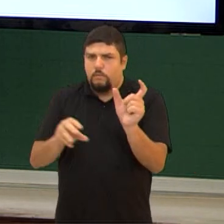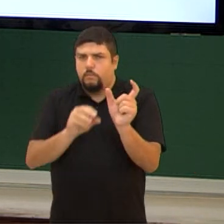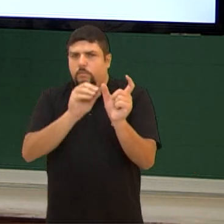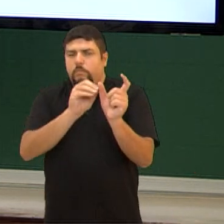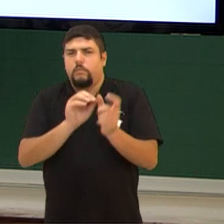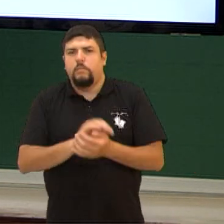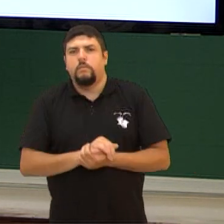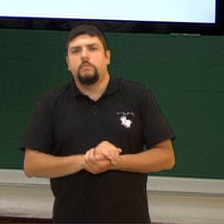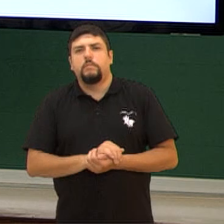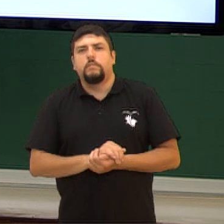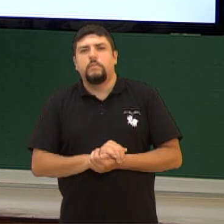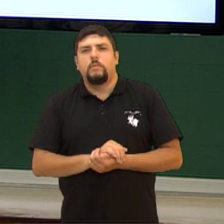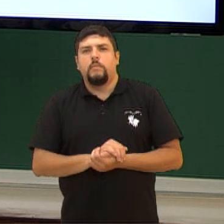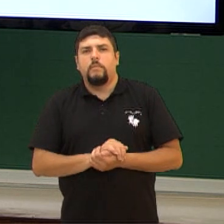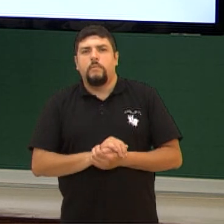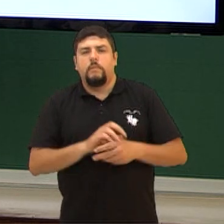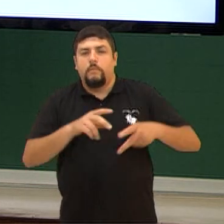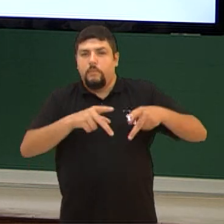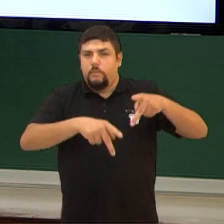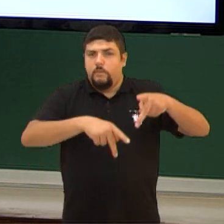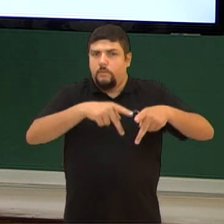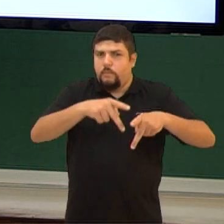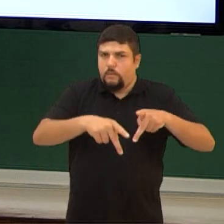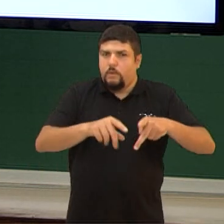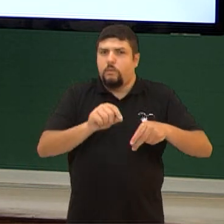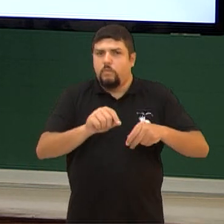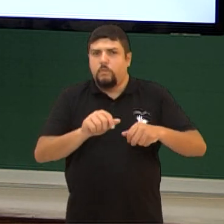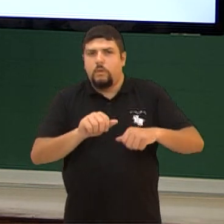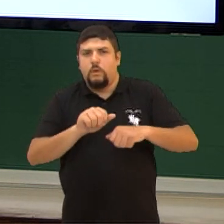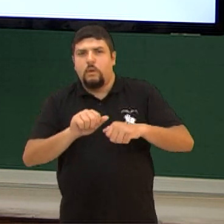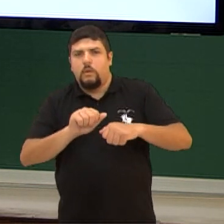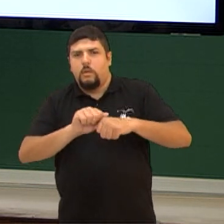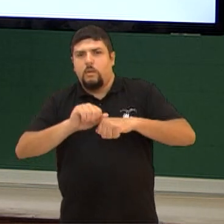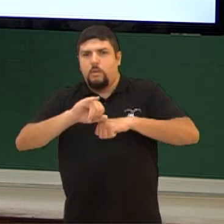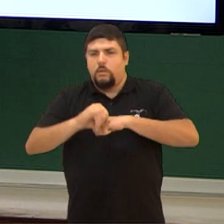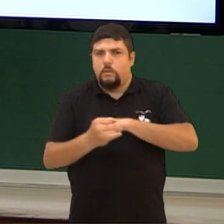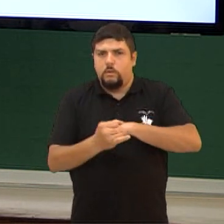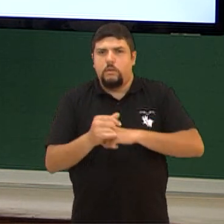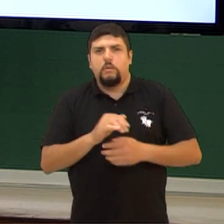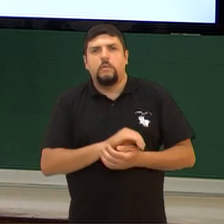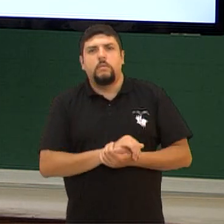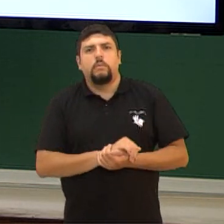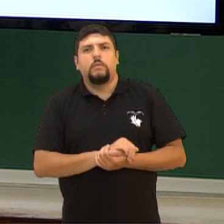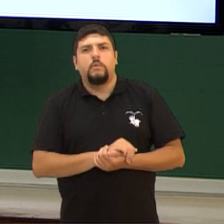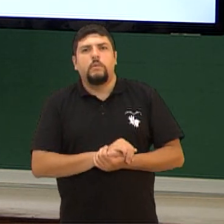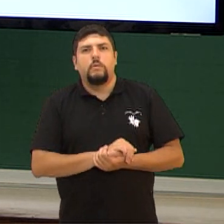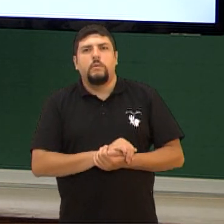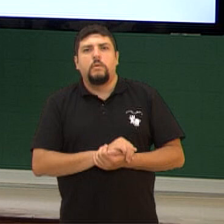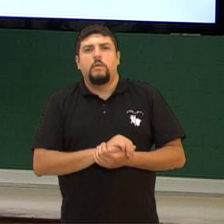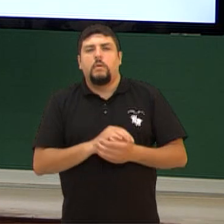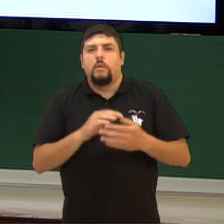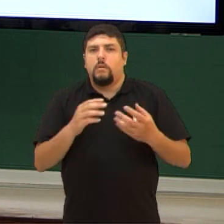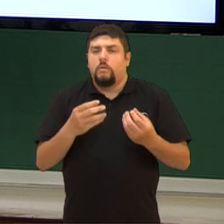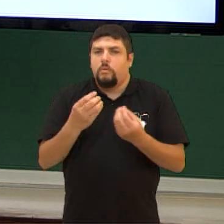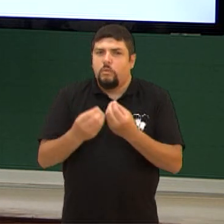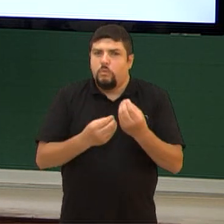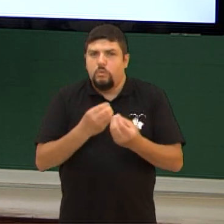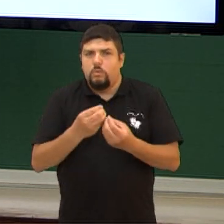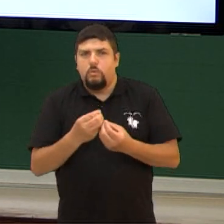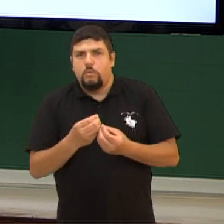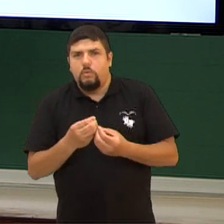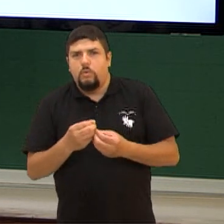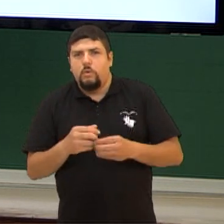popular é um adjetivo, os outros três aqui são substantivos. Então, através desse adjetivo, você vai formar